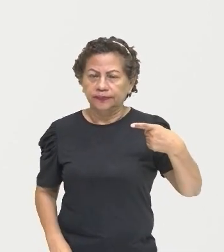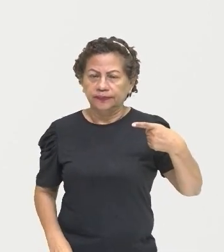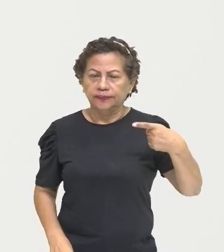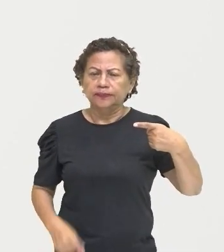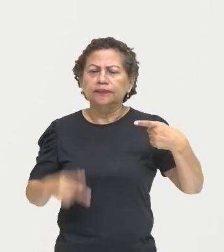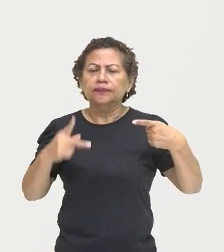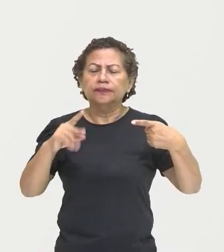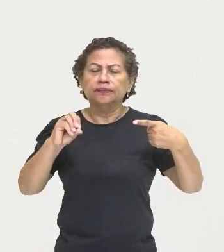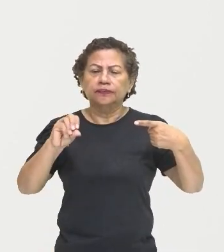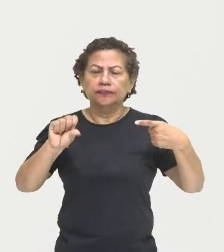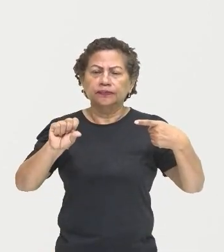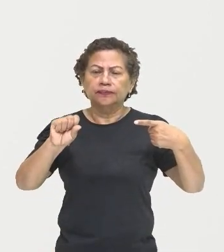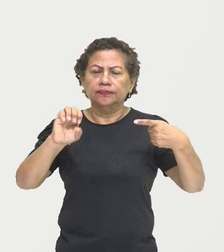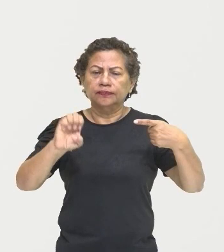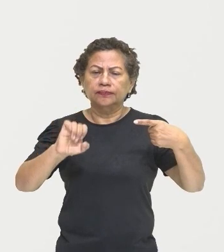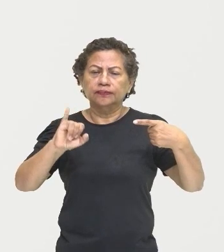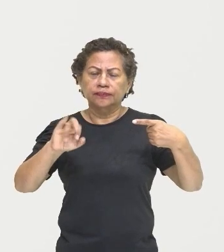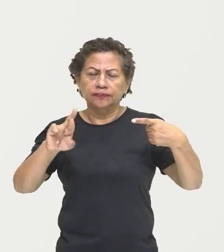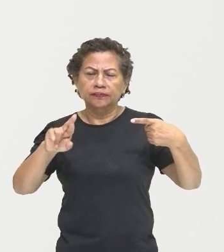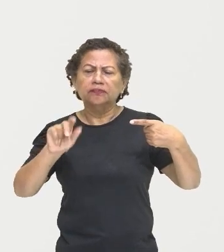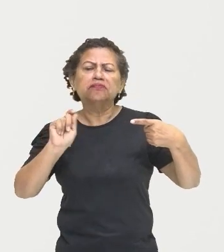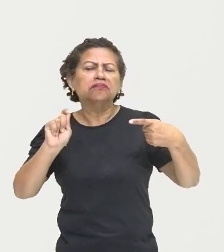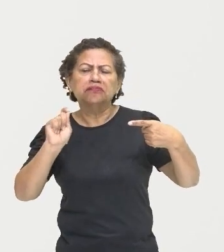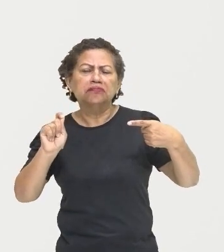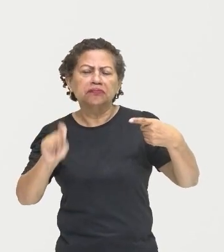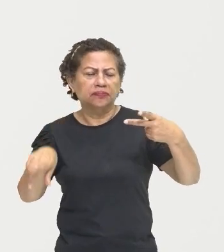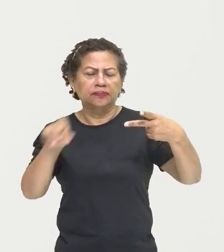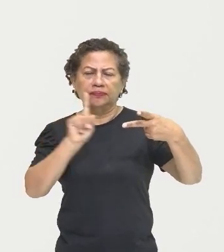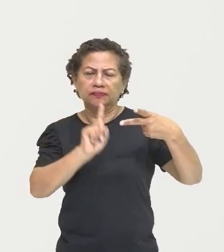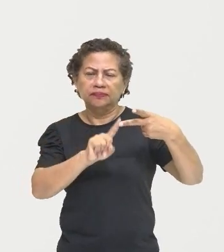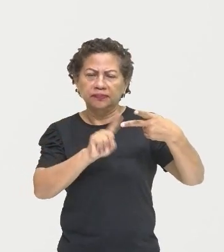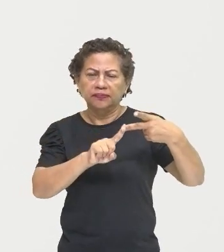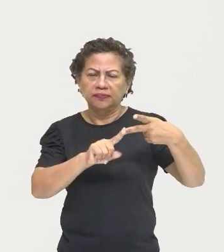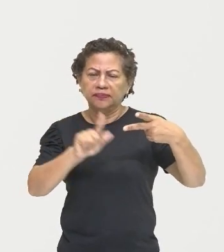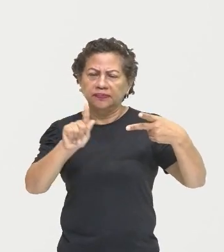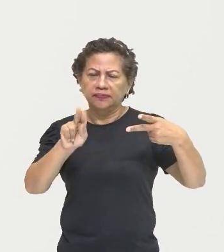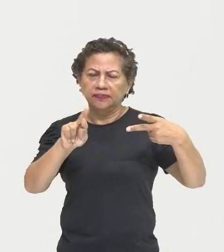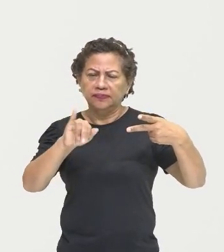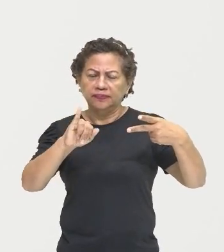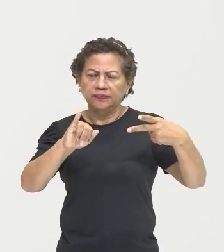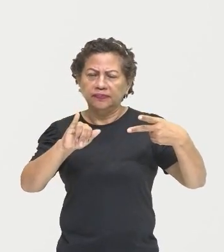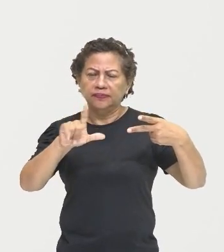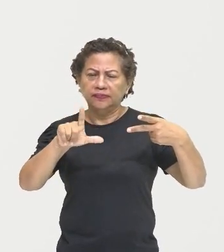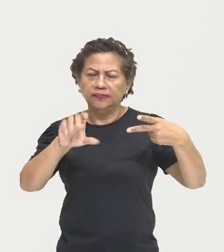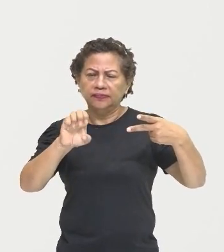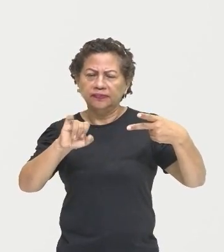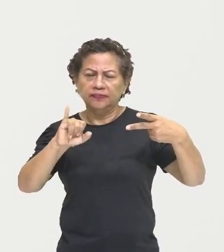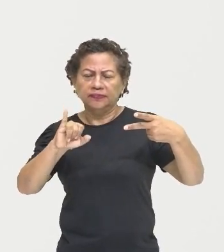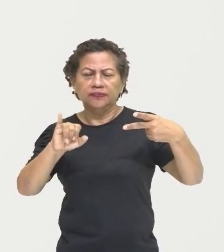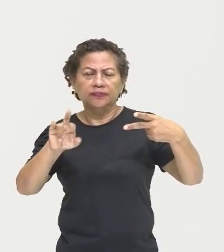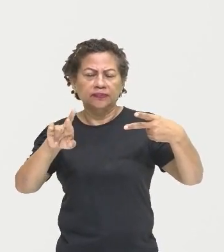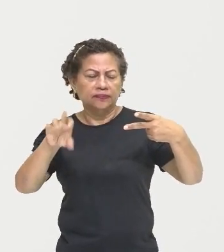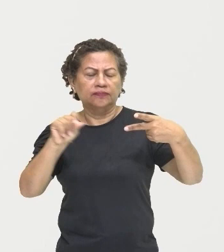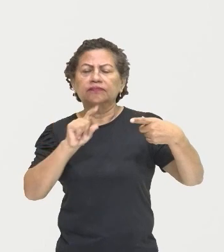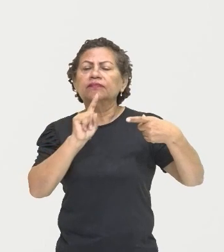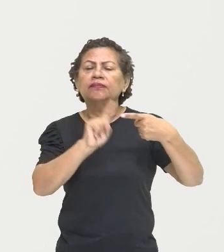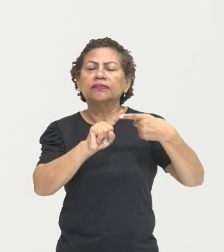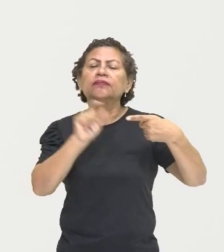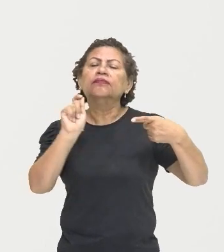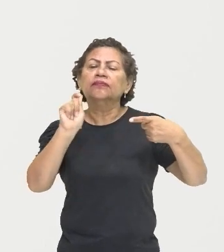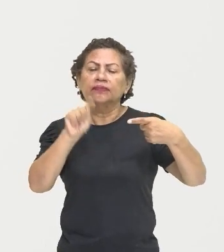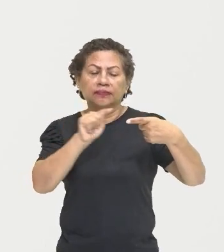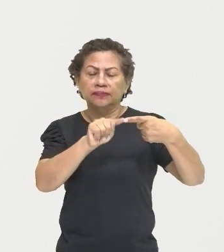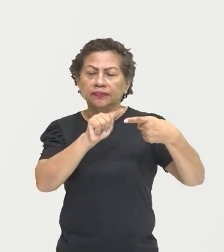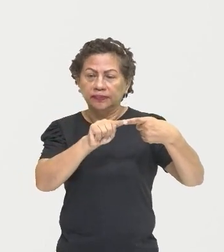poceiro e grileiro, tá certo? Professor, quem é o poceiro? O poceiro é aquele que